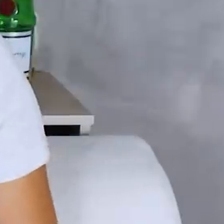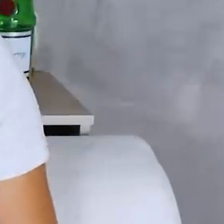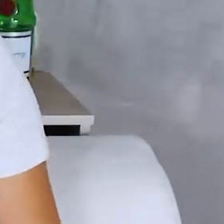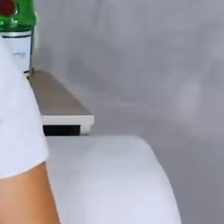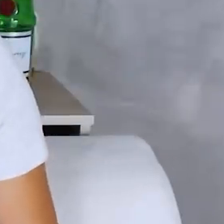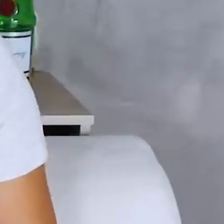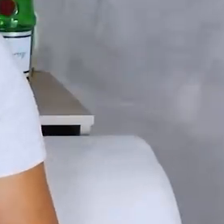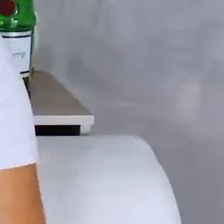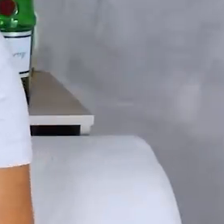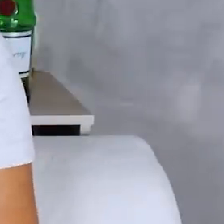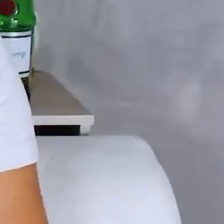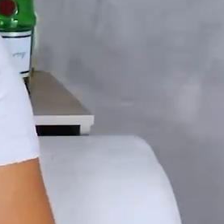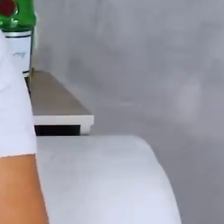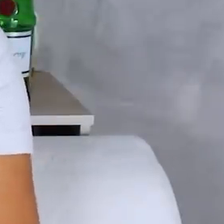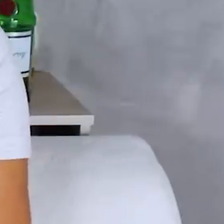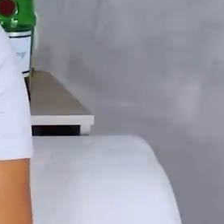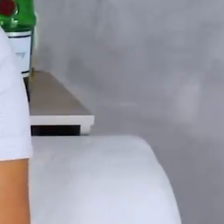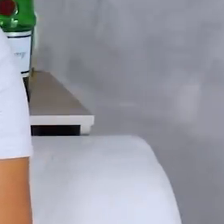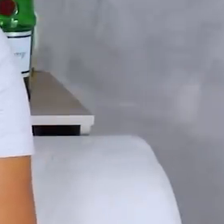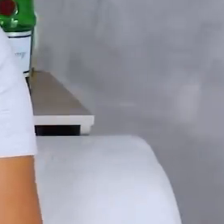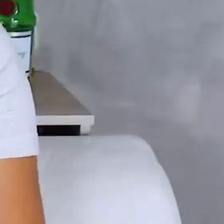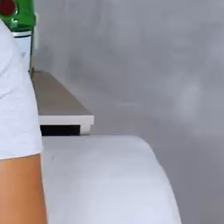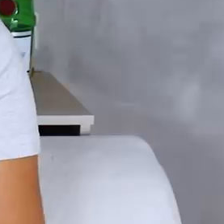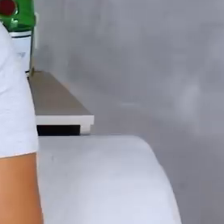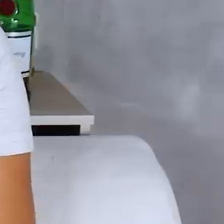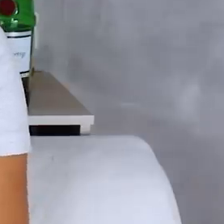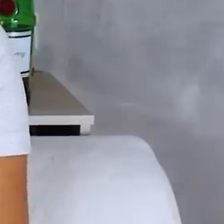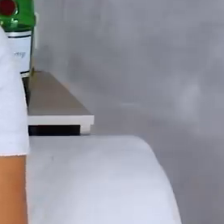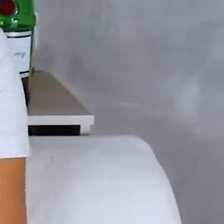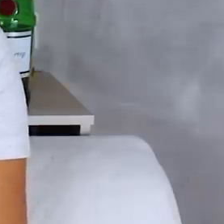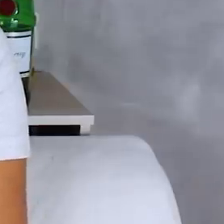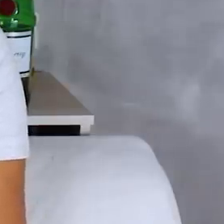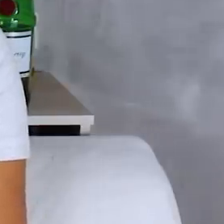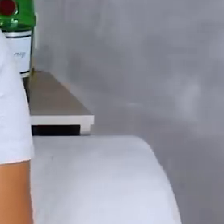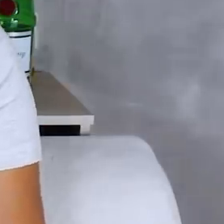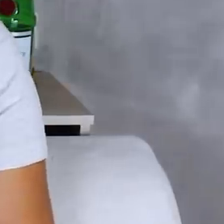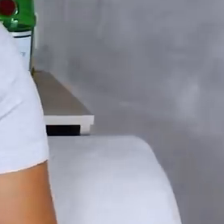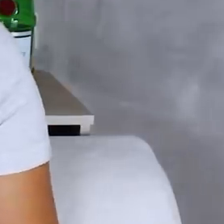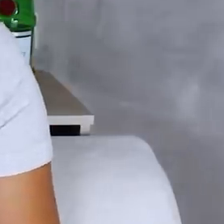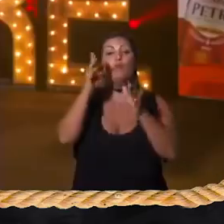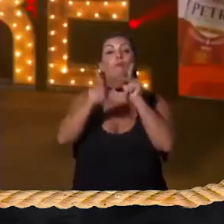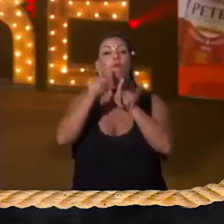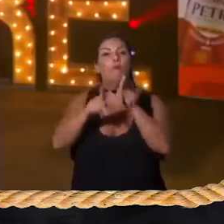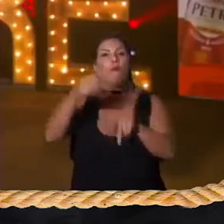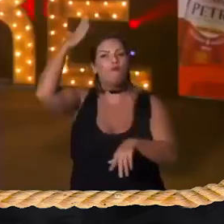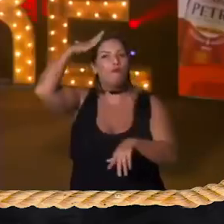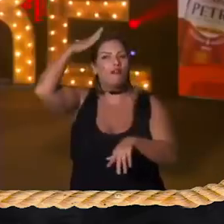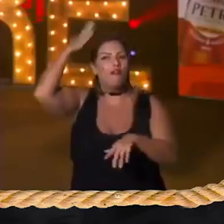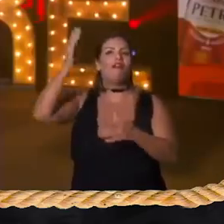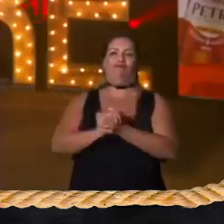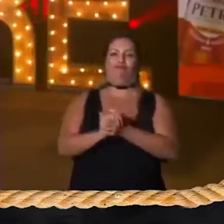Ratinho, Eduardo Costa falou que o Ratinho é cachaceiro, que ele não toma banho. Meu, foi uma resenha que eu vou te contar, confere aí. Beijo pro